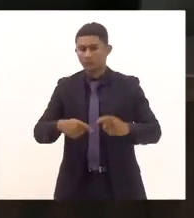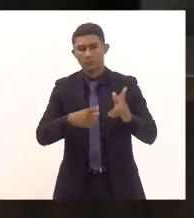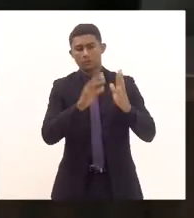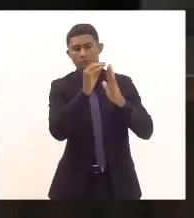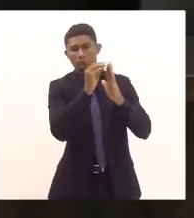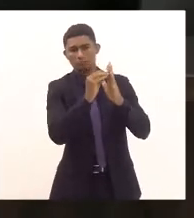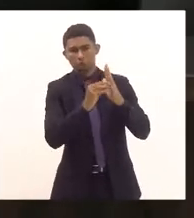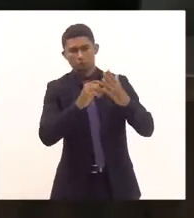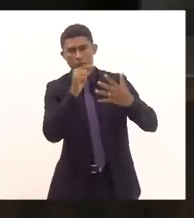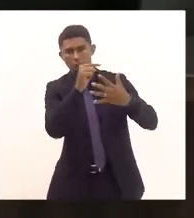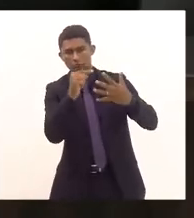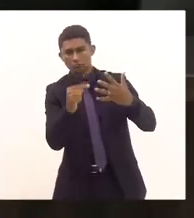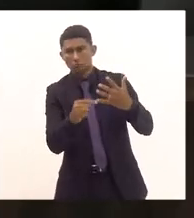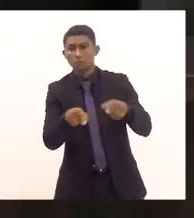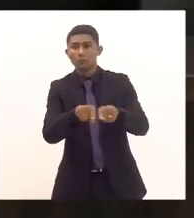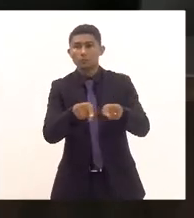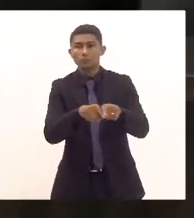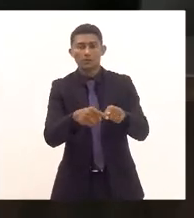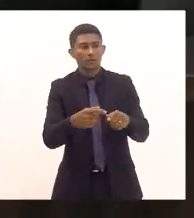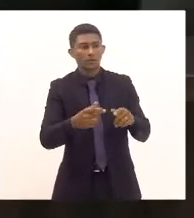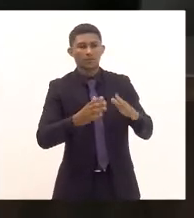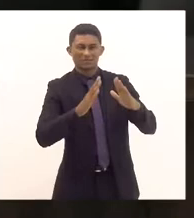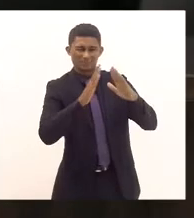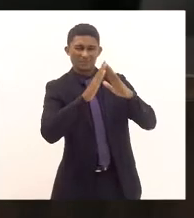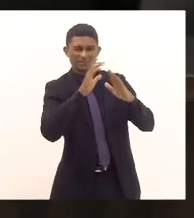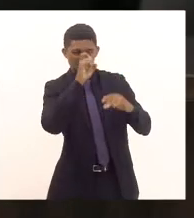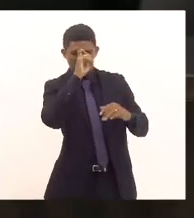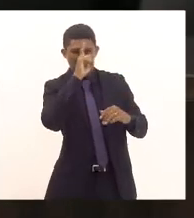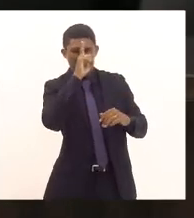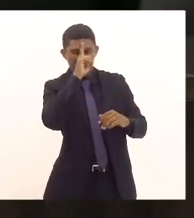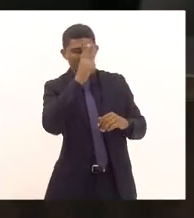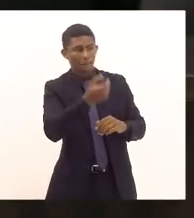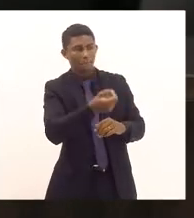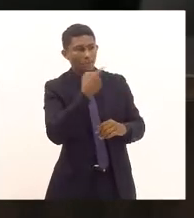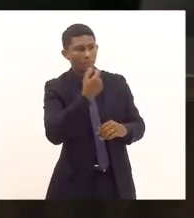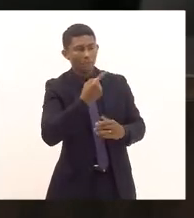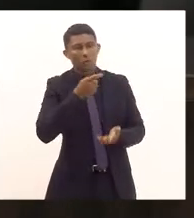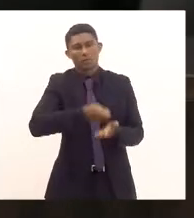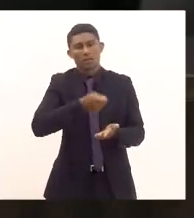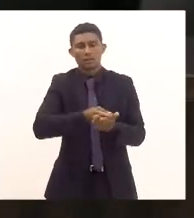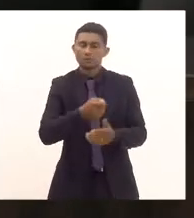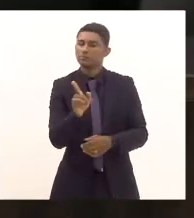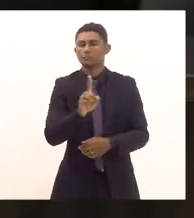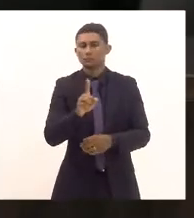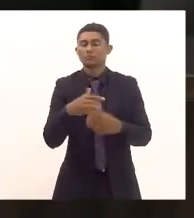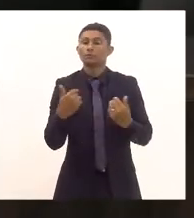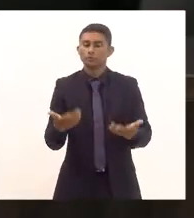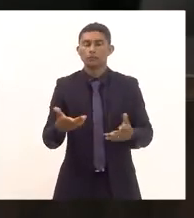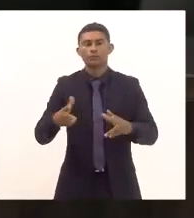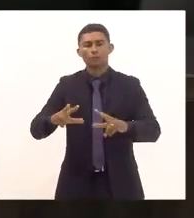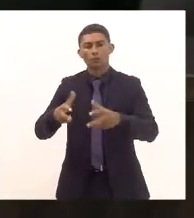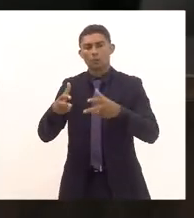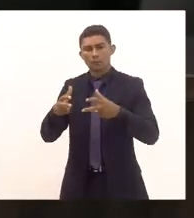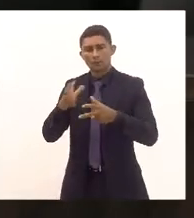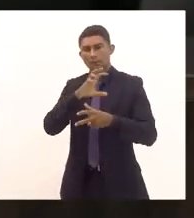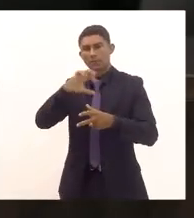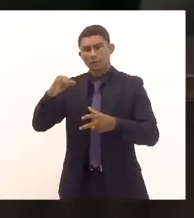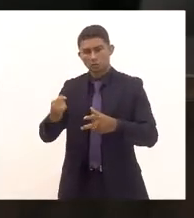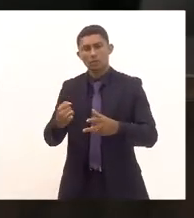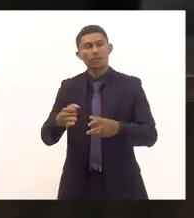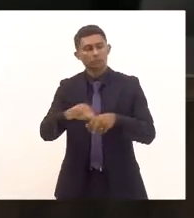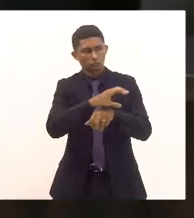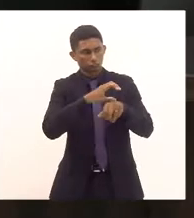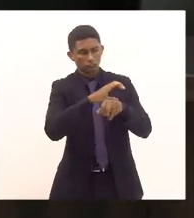dispensação do medicamento nas unidades de saúde pública do Estado do Rio de Janeiro pareceres da comissão de condição Justiça pela condicionalidade